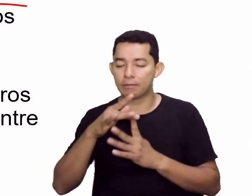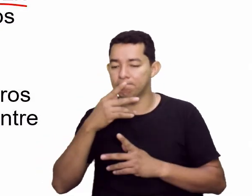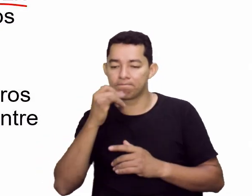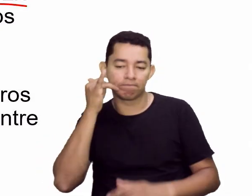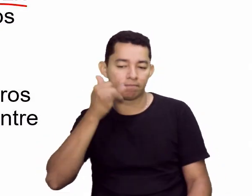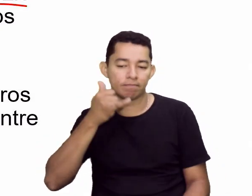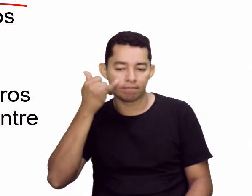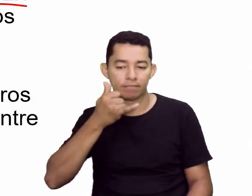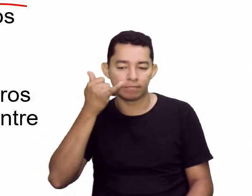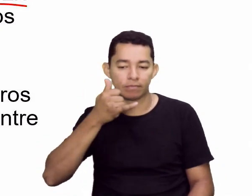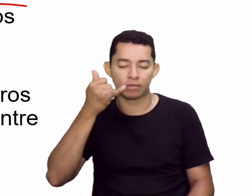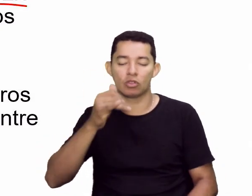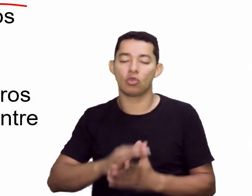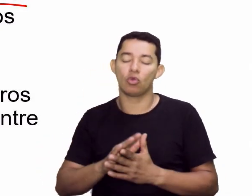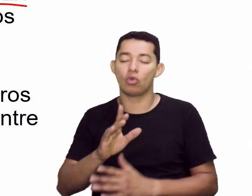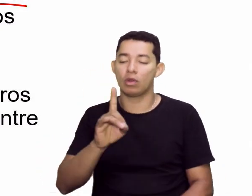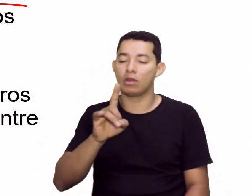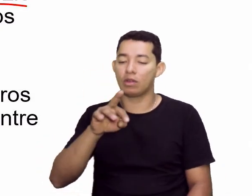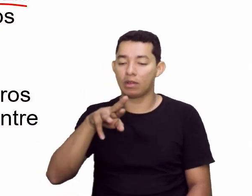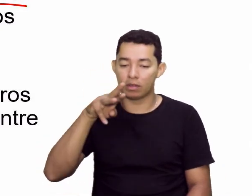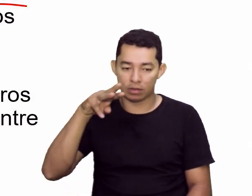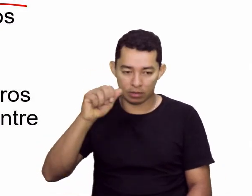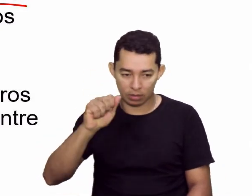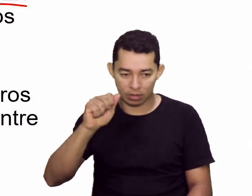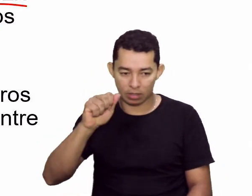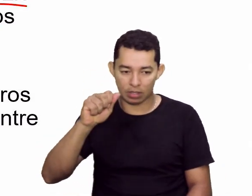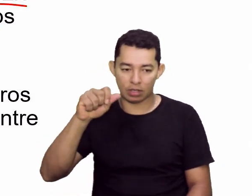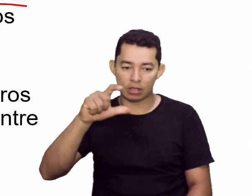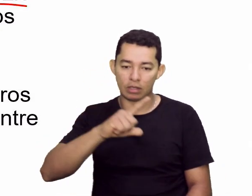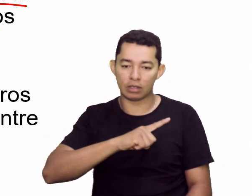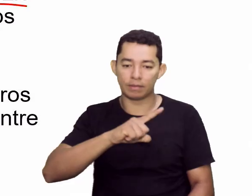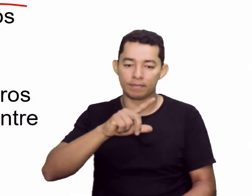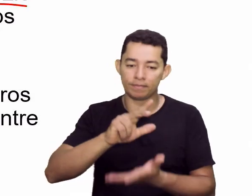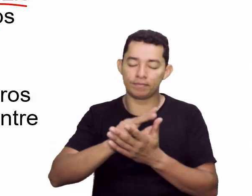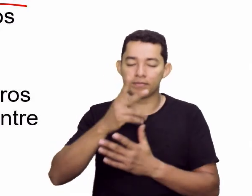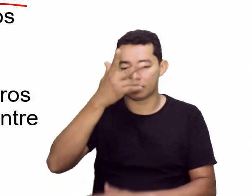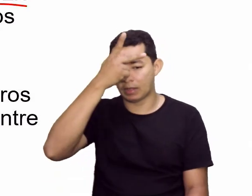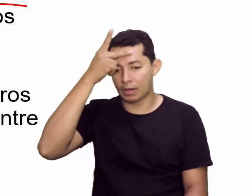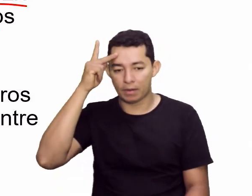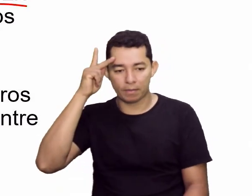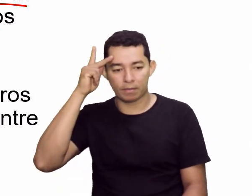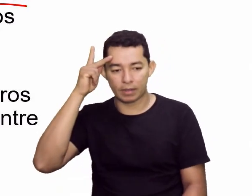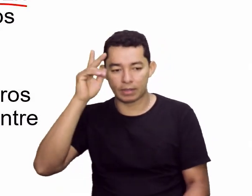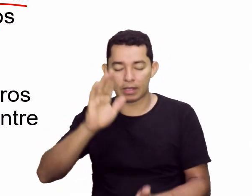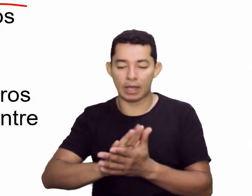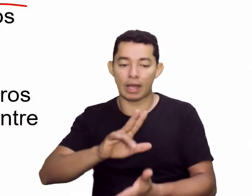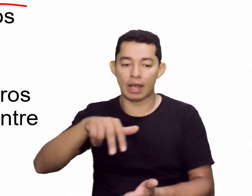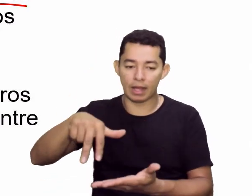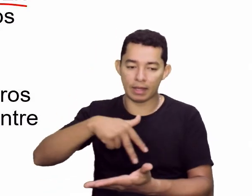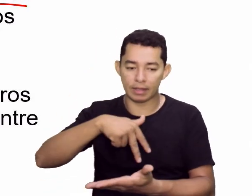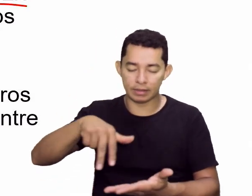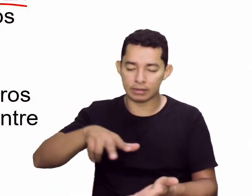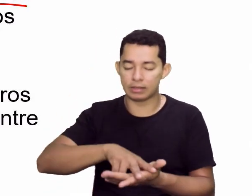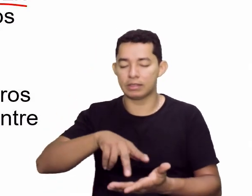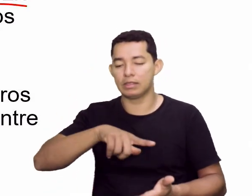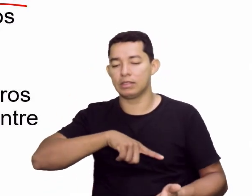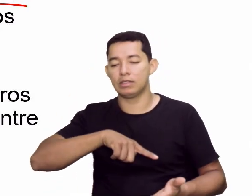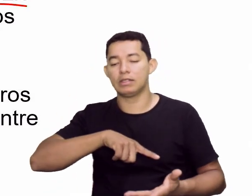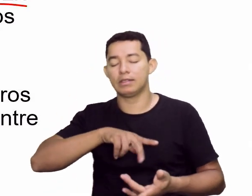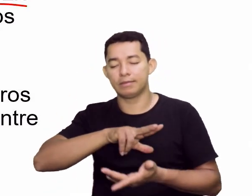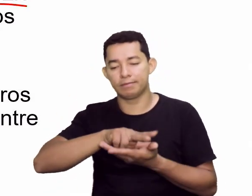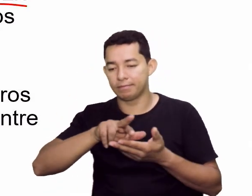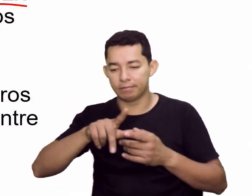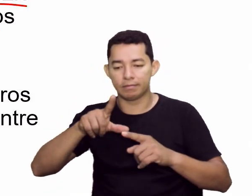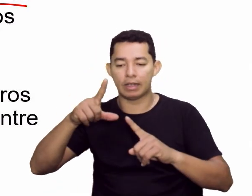né, na apresentação do circo, né? Personagens, diálogos, a dança, aí vem as coreografias,